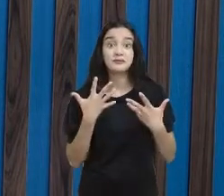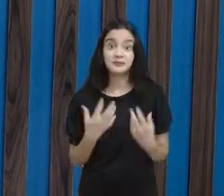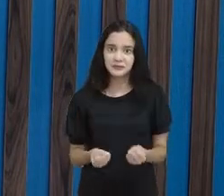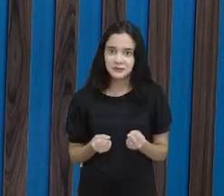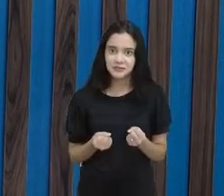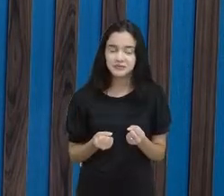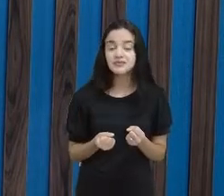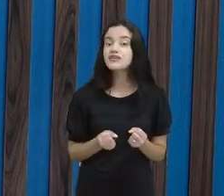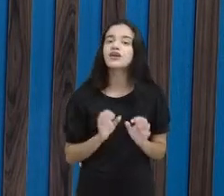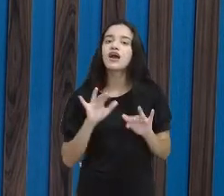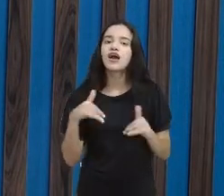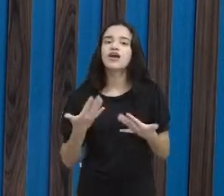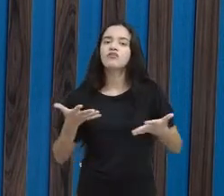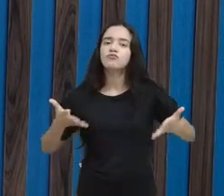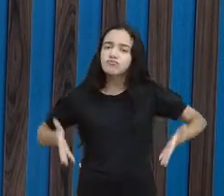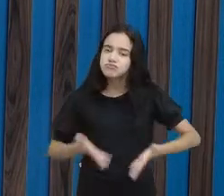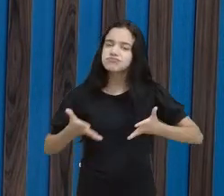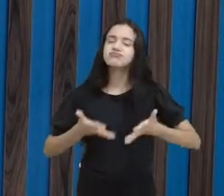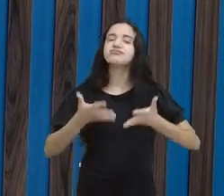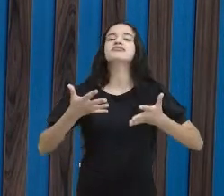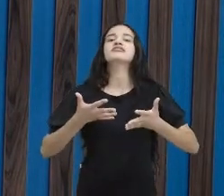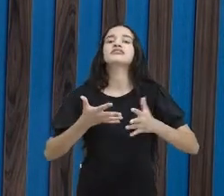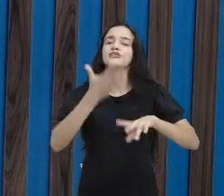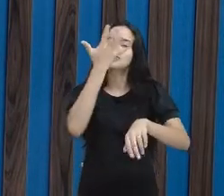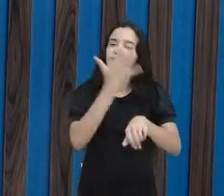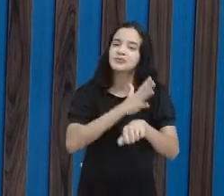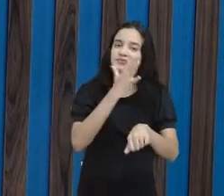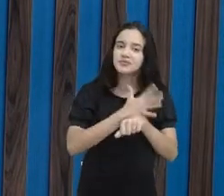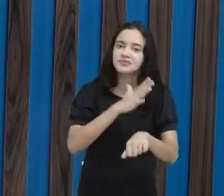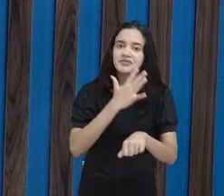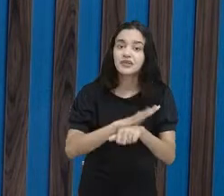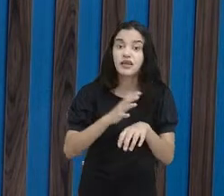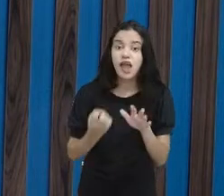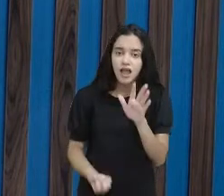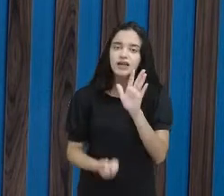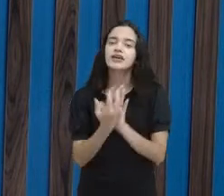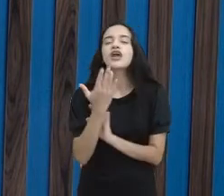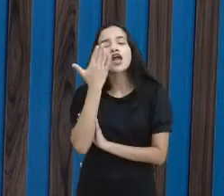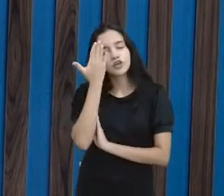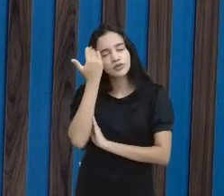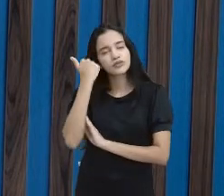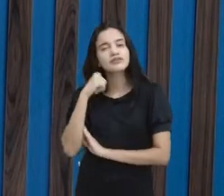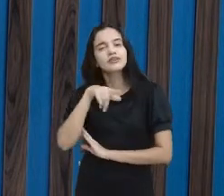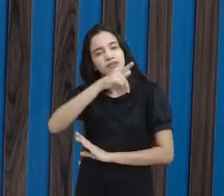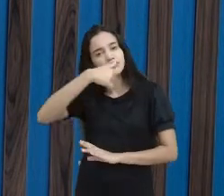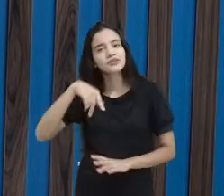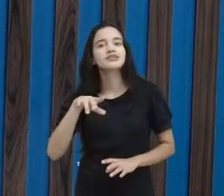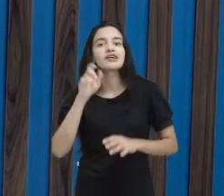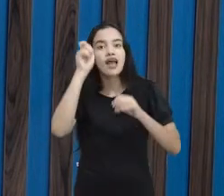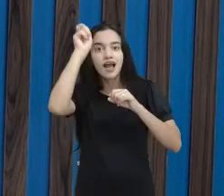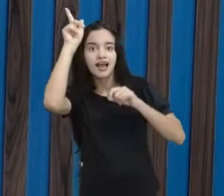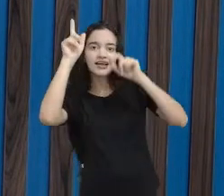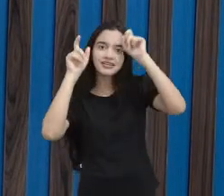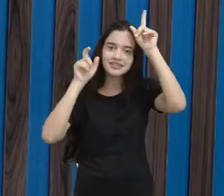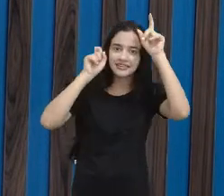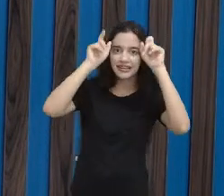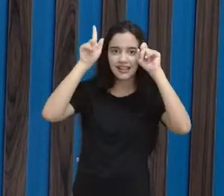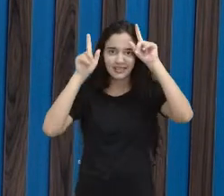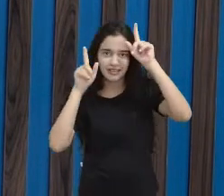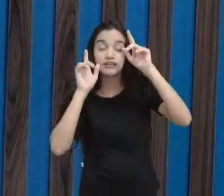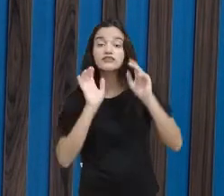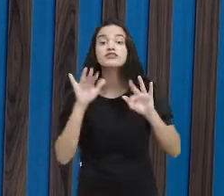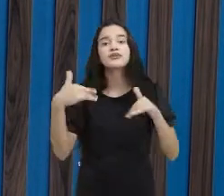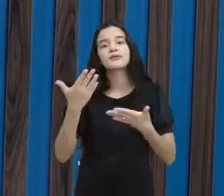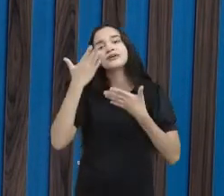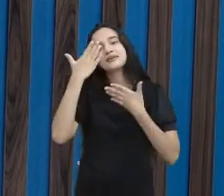lá, né? Se joguem, arrumem um espaço, criem, que eu sei que vocês são muito criativos e criativas, né? Então,